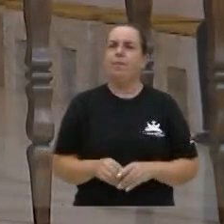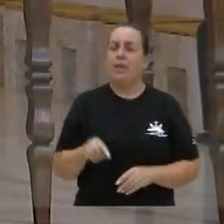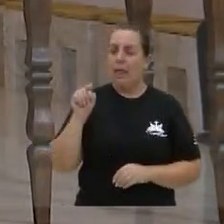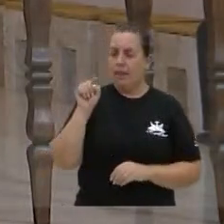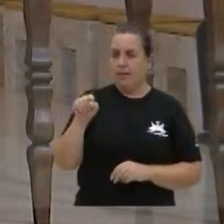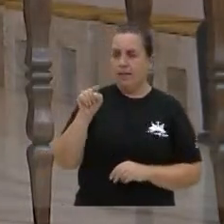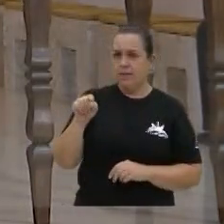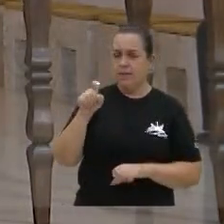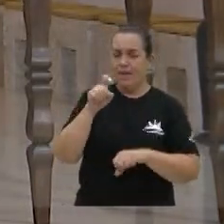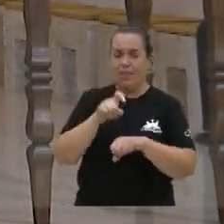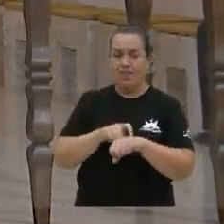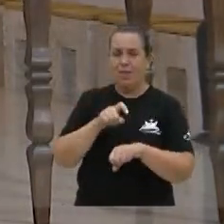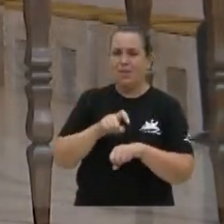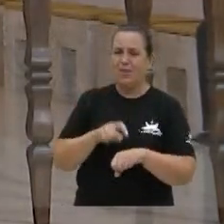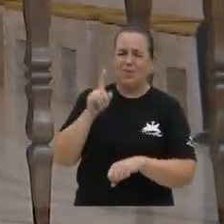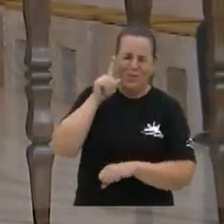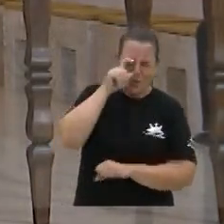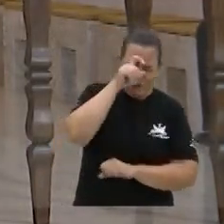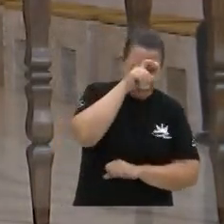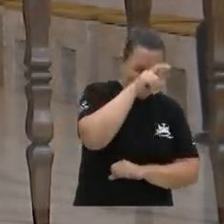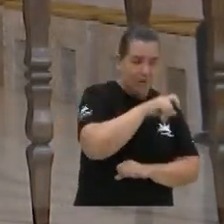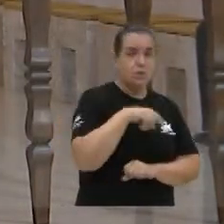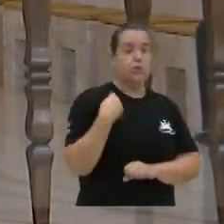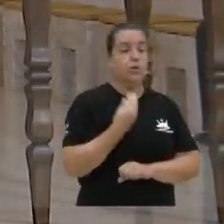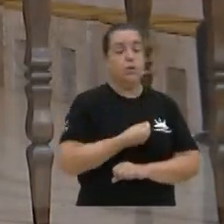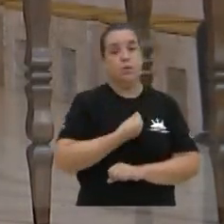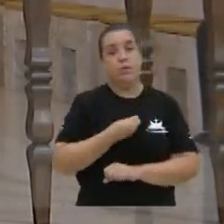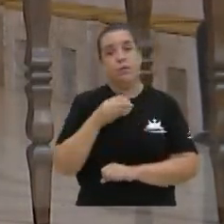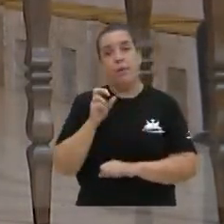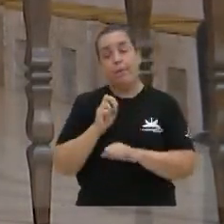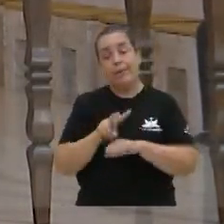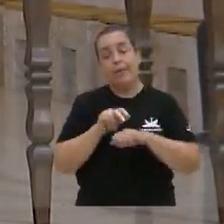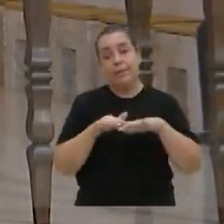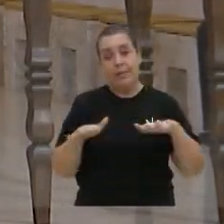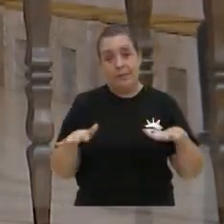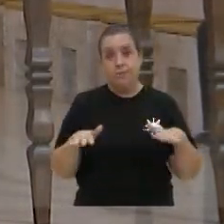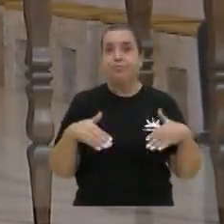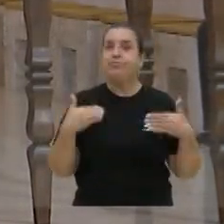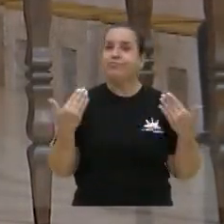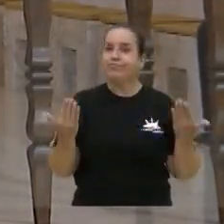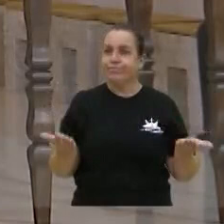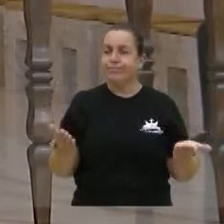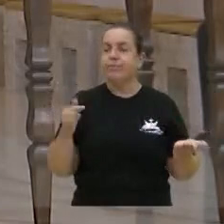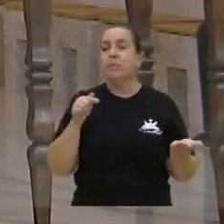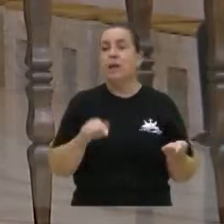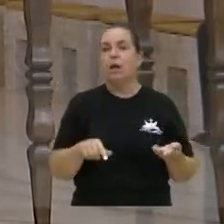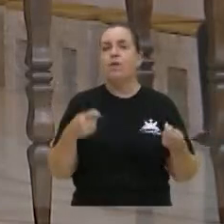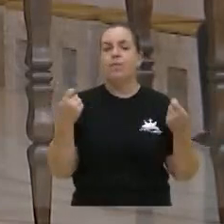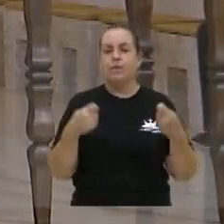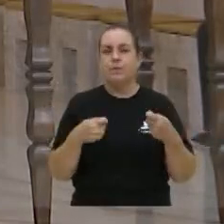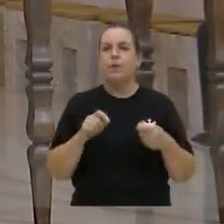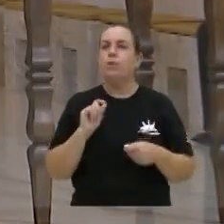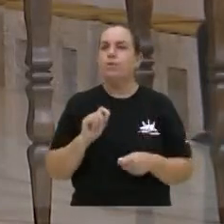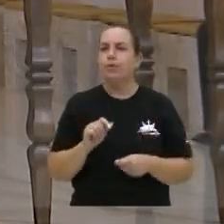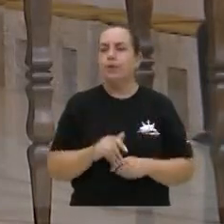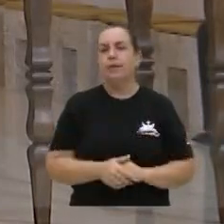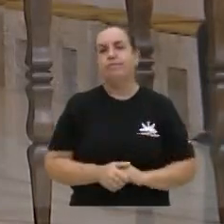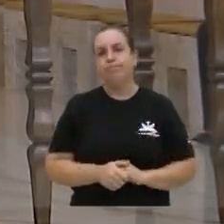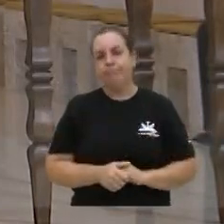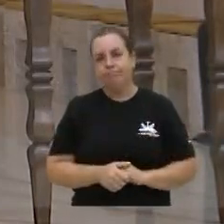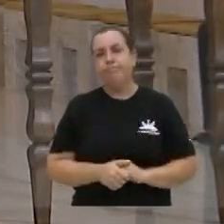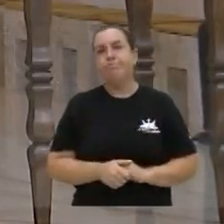neste que é um dos tempos mais difíceis que vivemos da pandemia, a necessidade